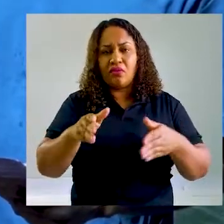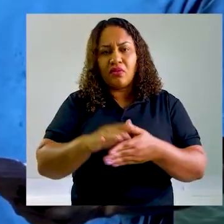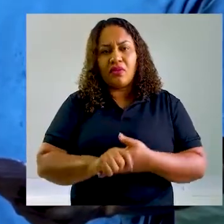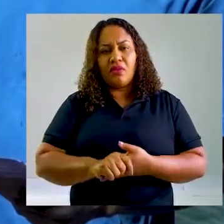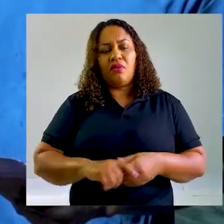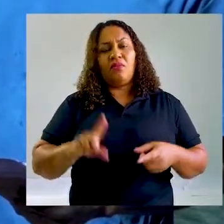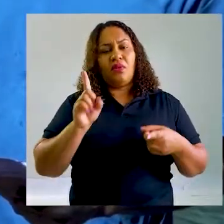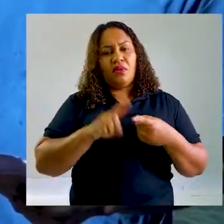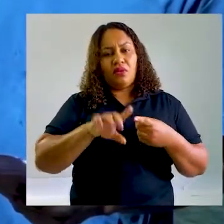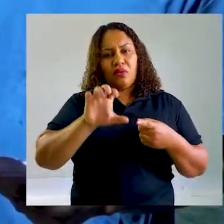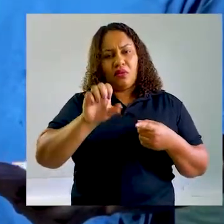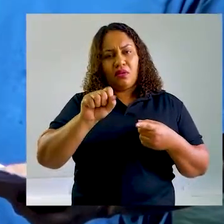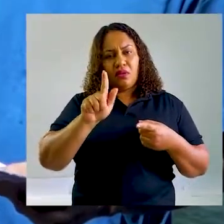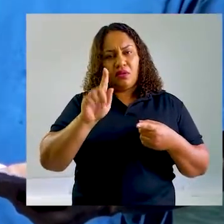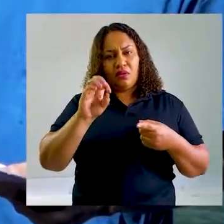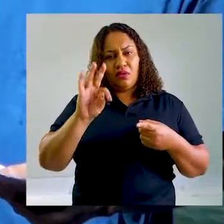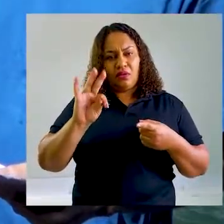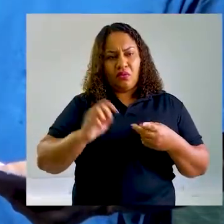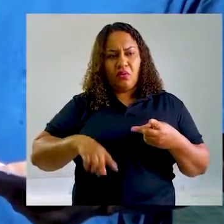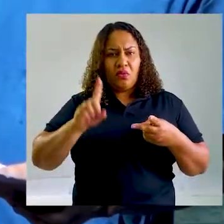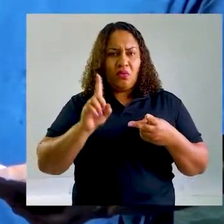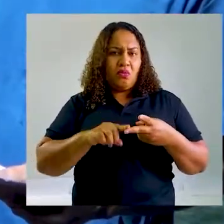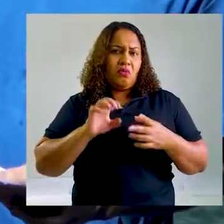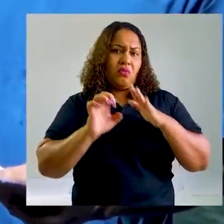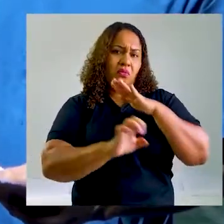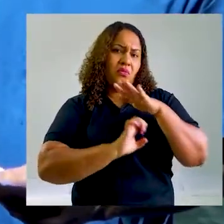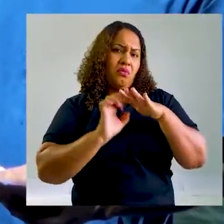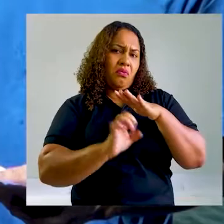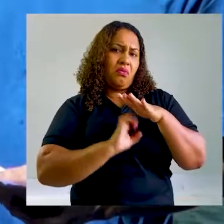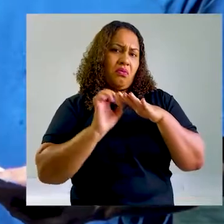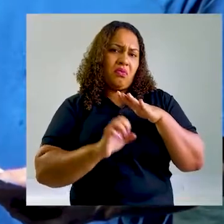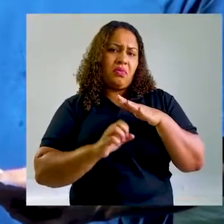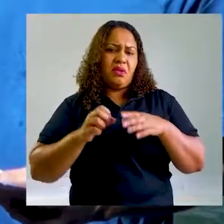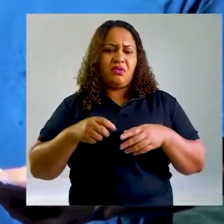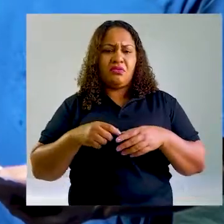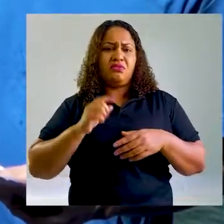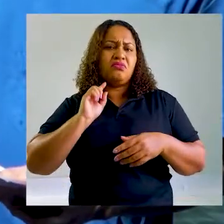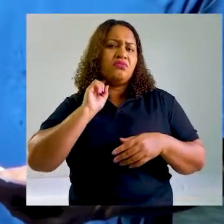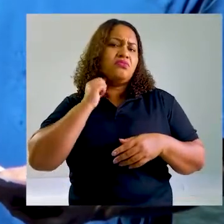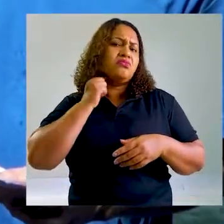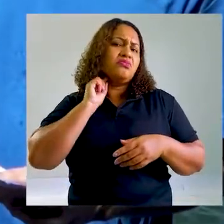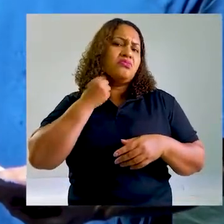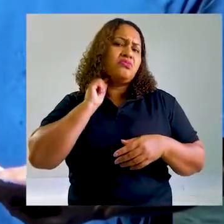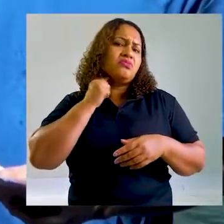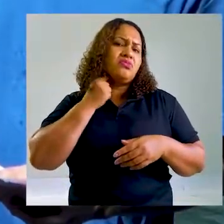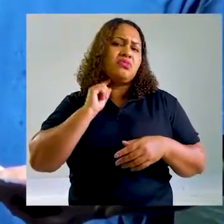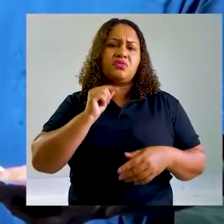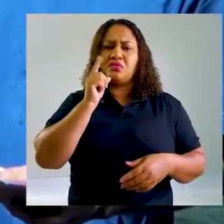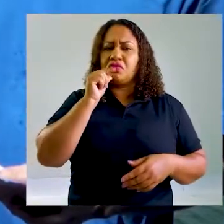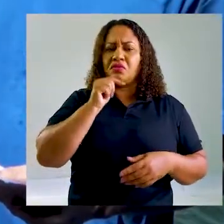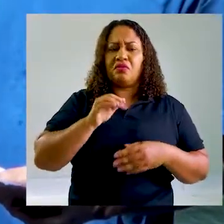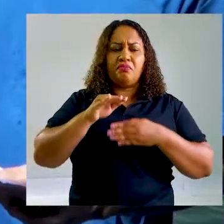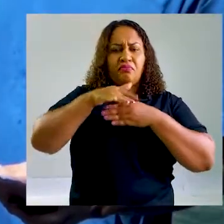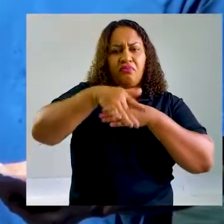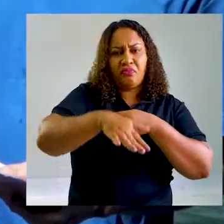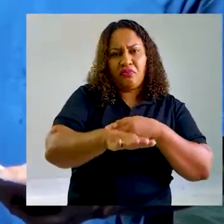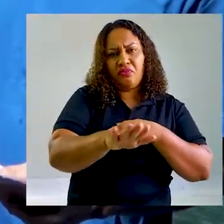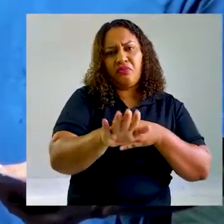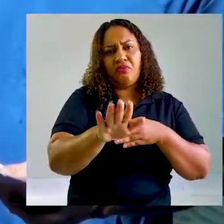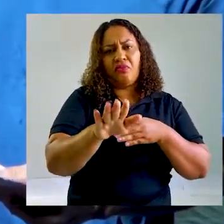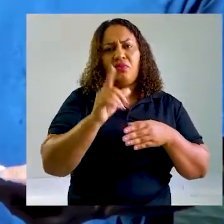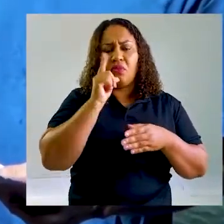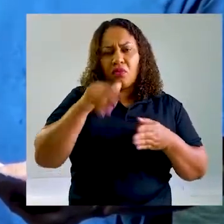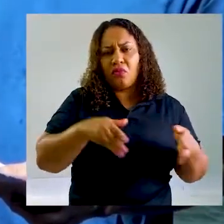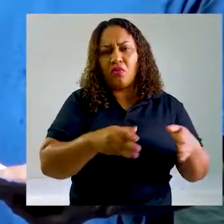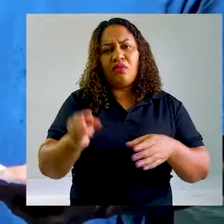Seja na forma de esgoto, seja na forma de alguma empresa que joga algum efluente, tratado ou não, mas é um efluente, e isso